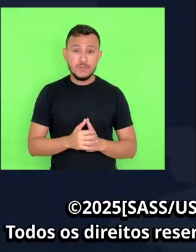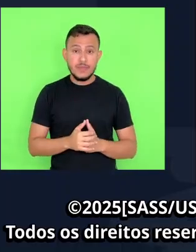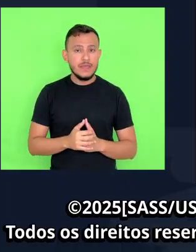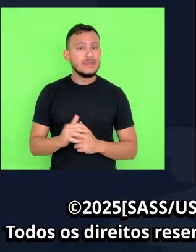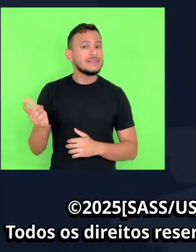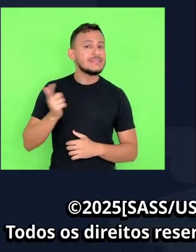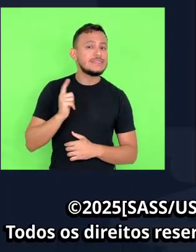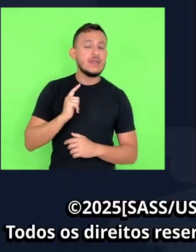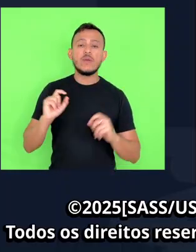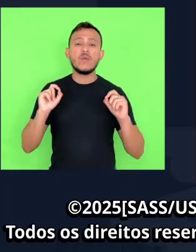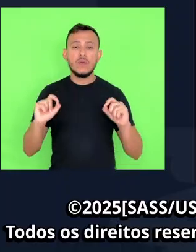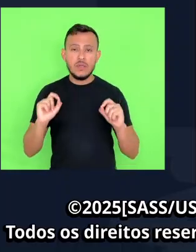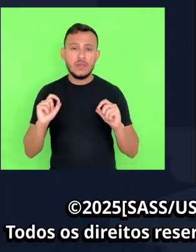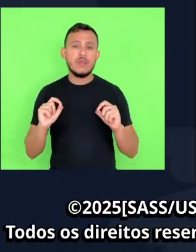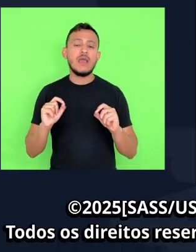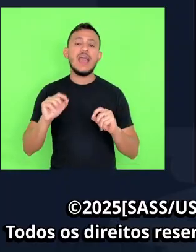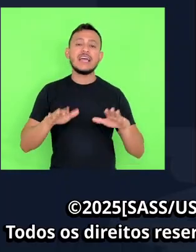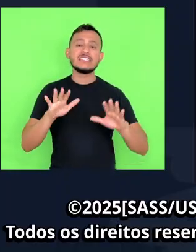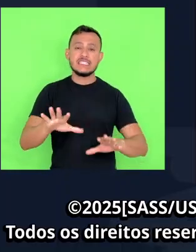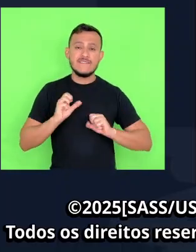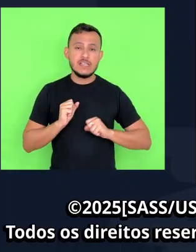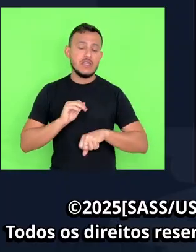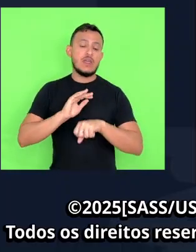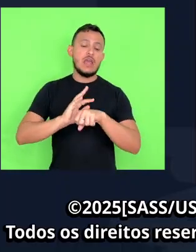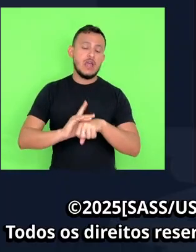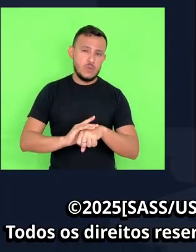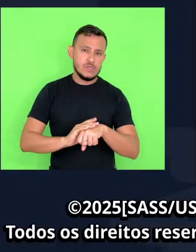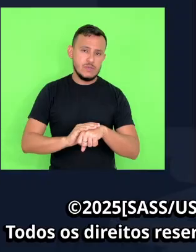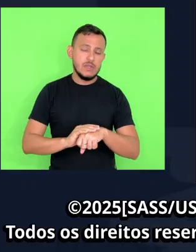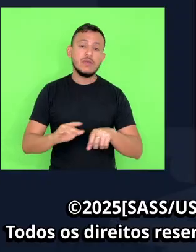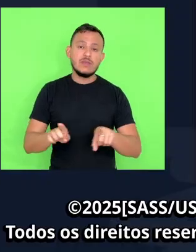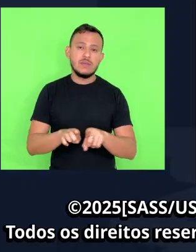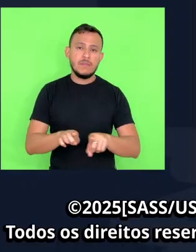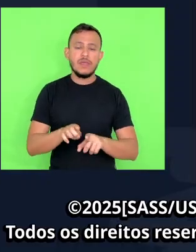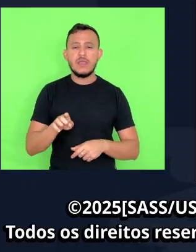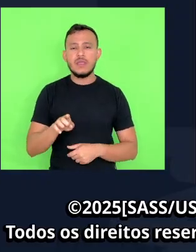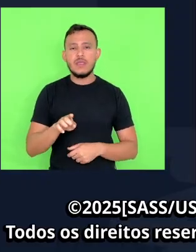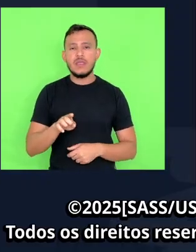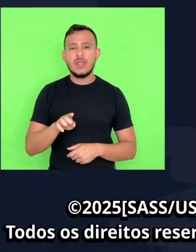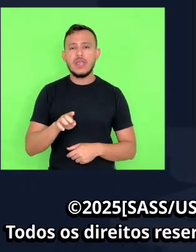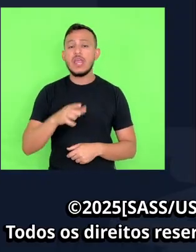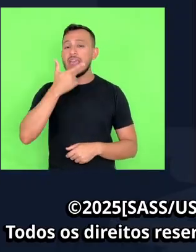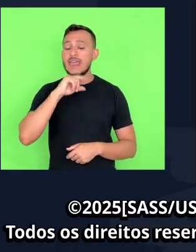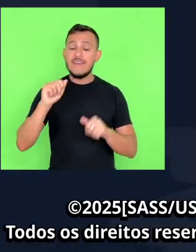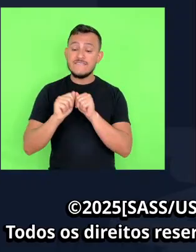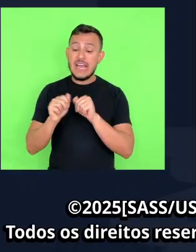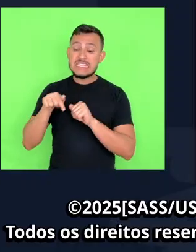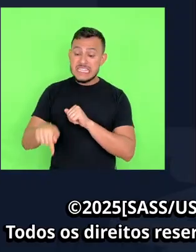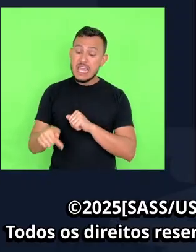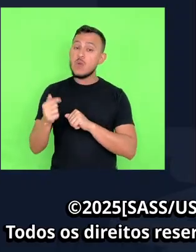causam, muitas vezes, um adoecimento, mas quem está produzindo esse alimento não